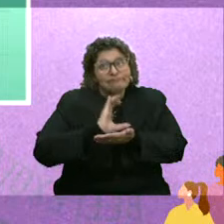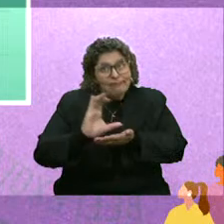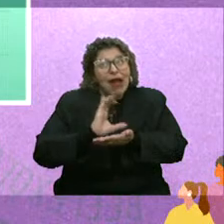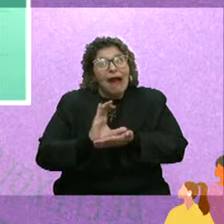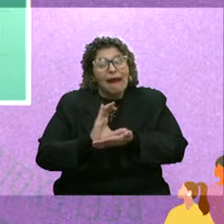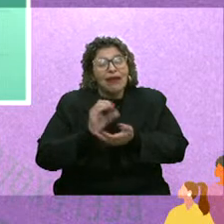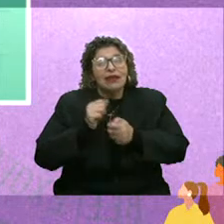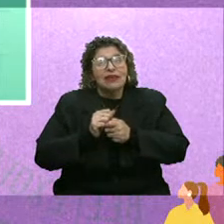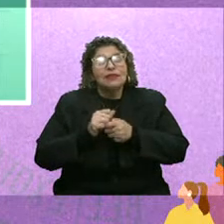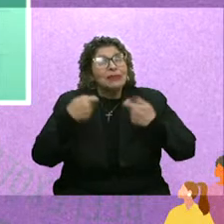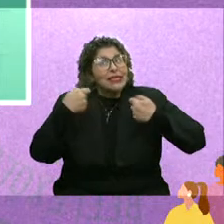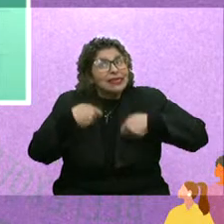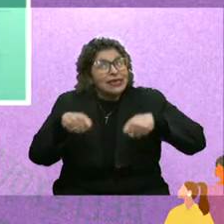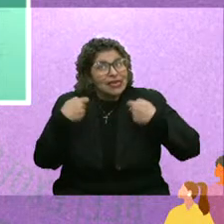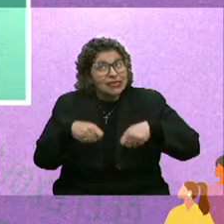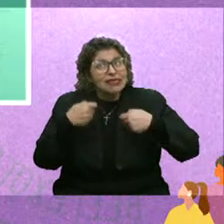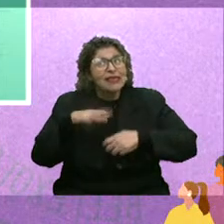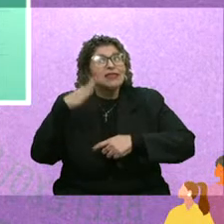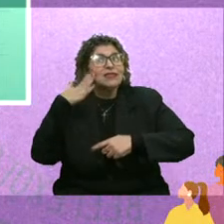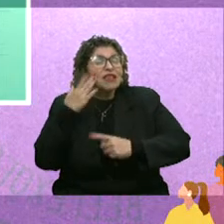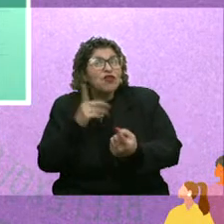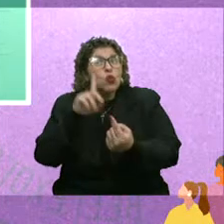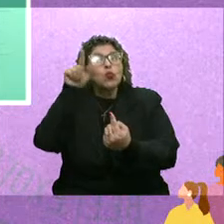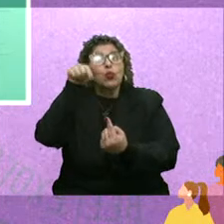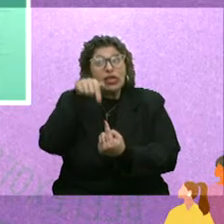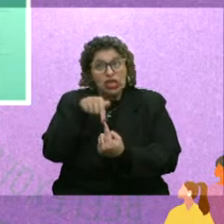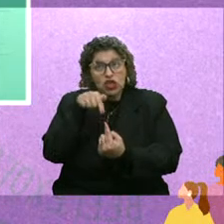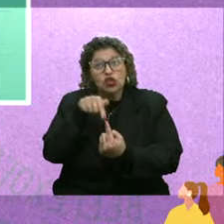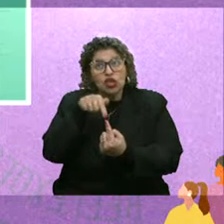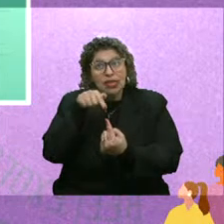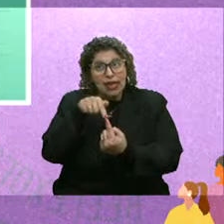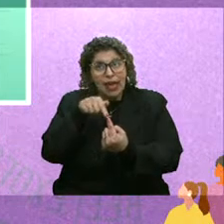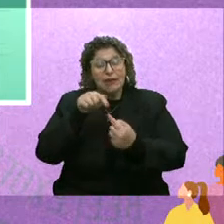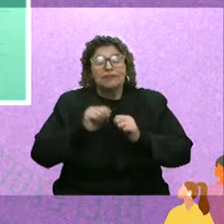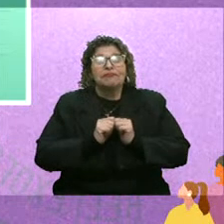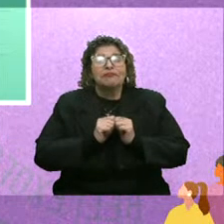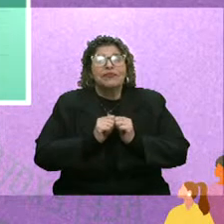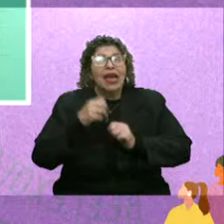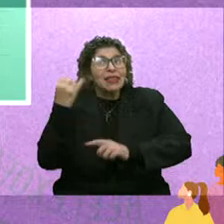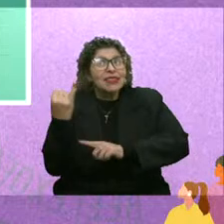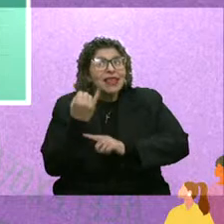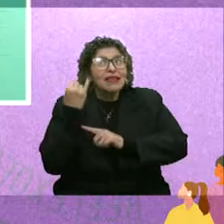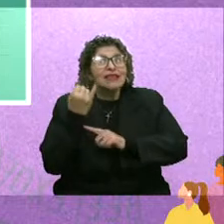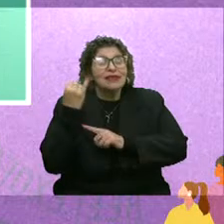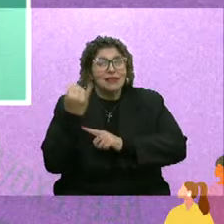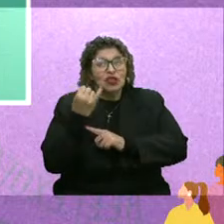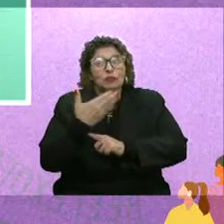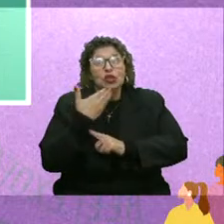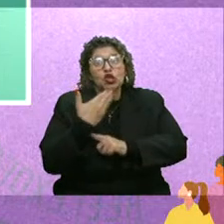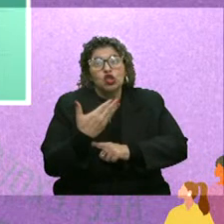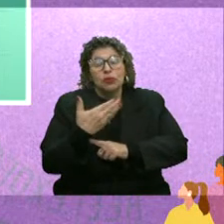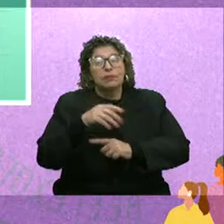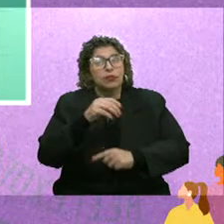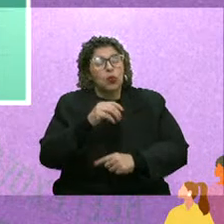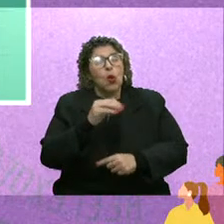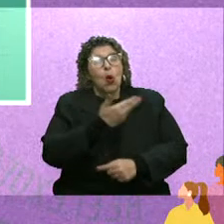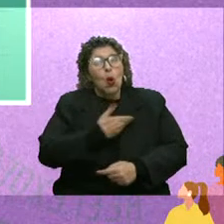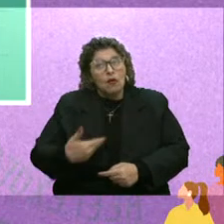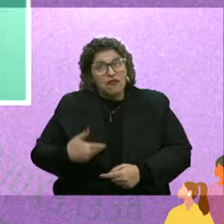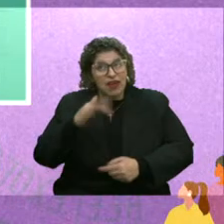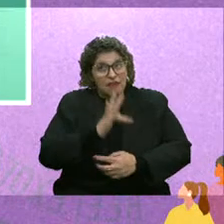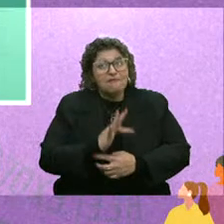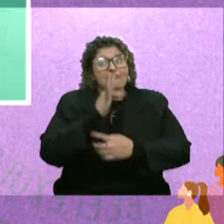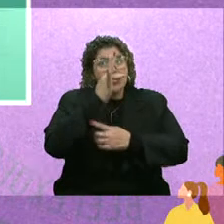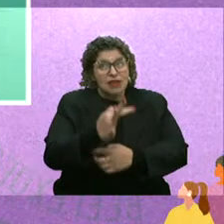entendem isso como uma necessidade, eles vão indicar, inclusive, a necessidade de mais pedido para o governo federal, mas também